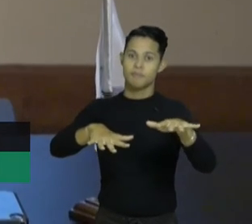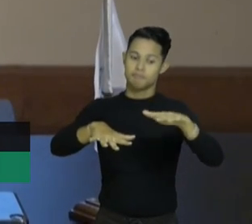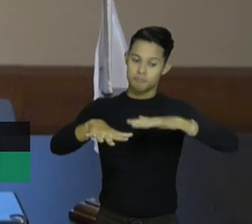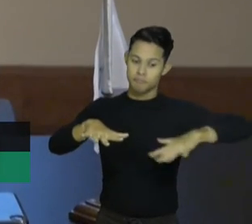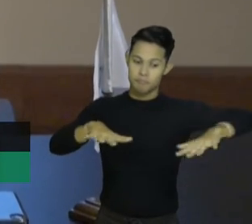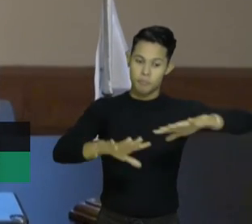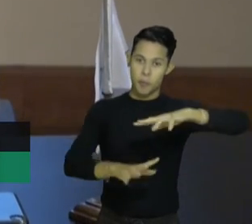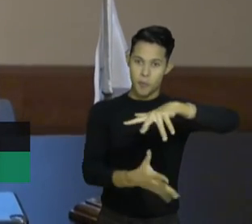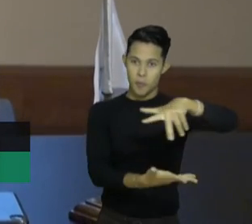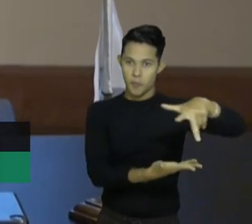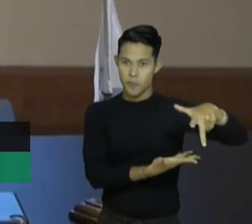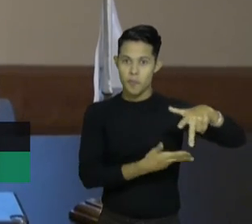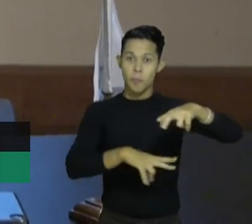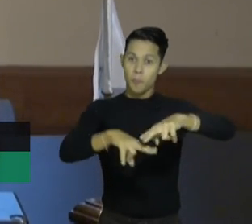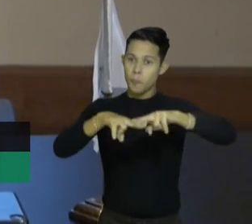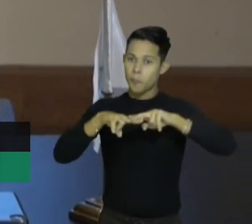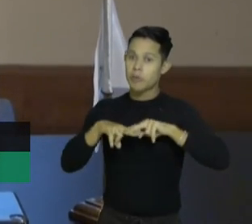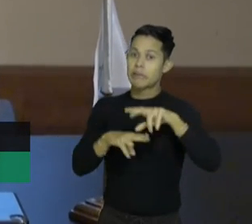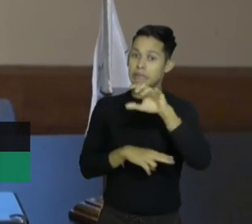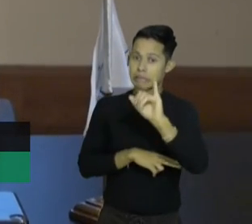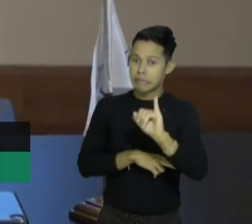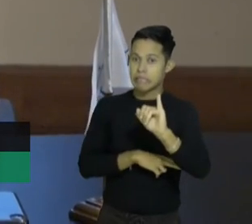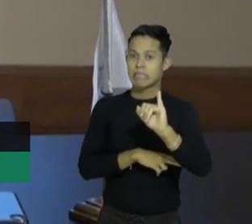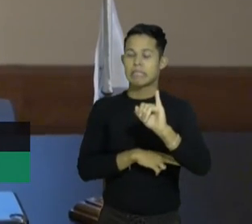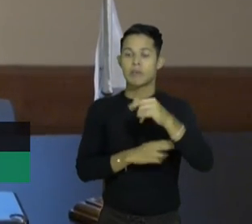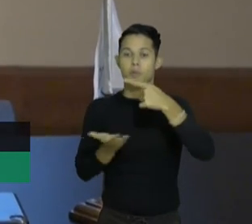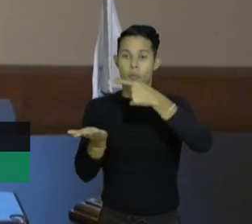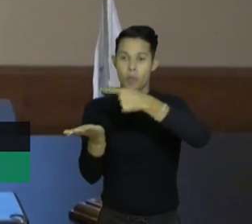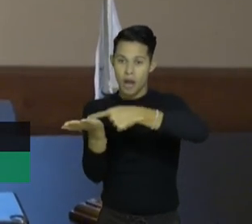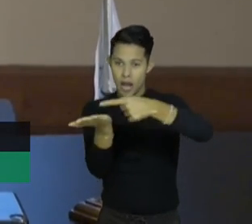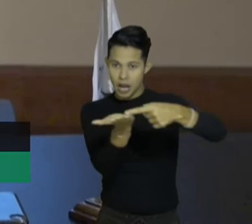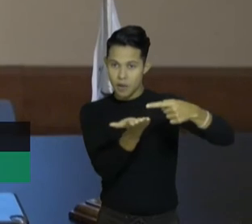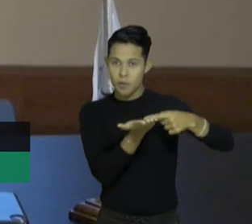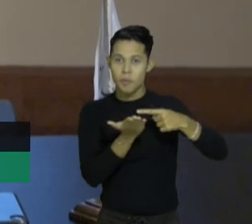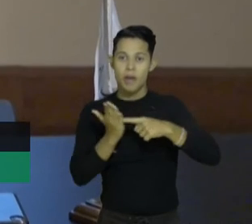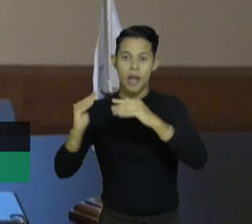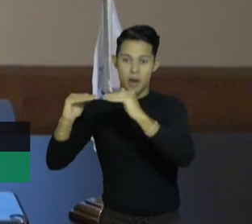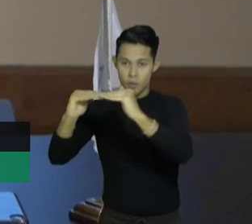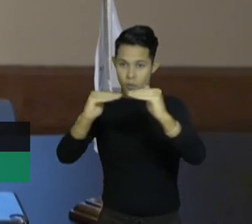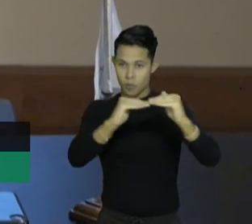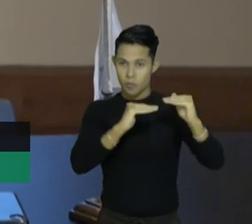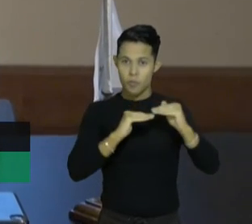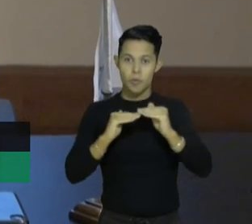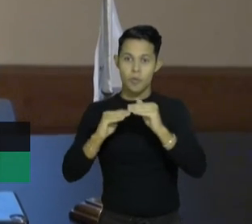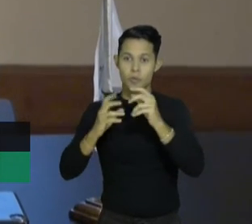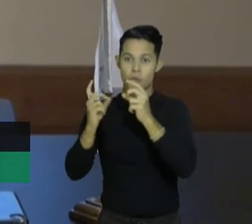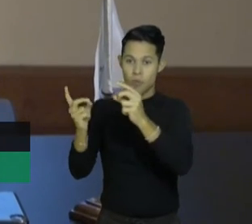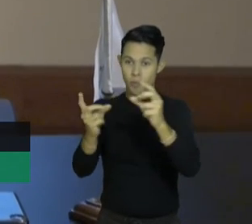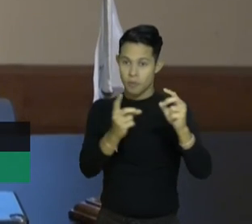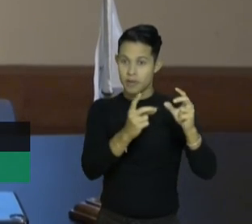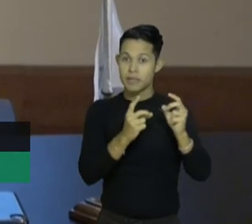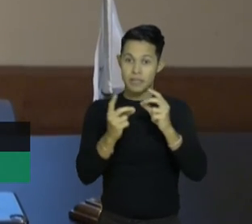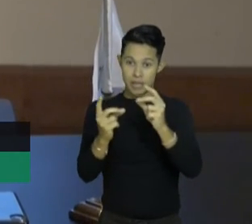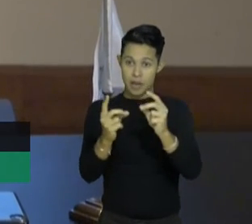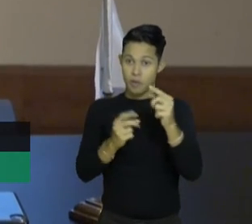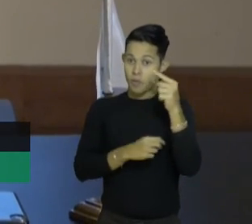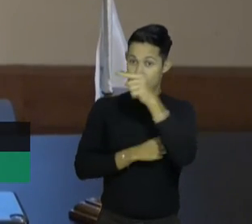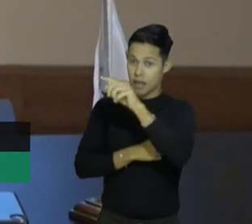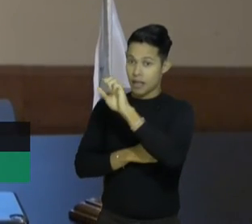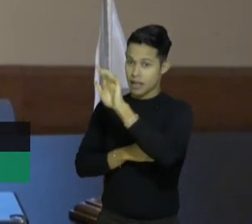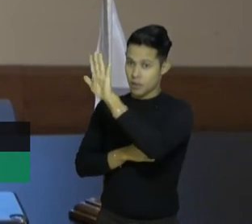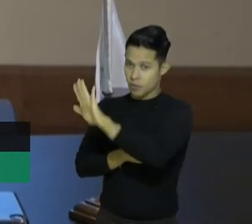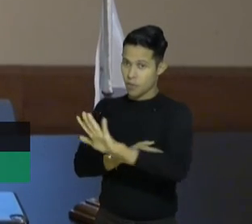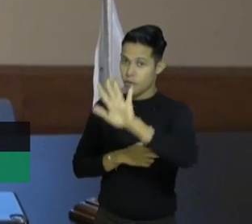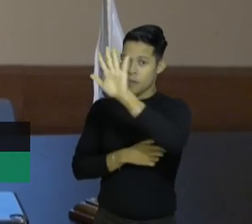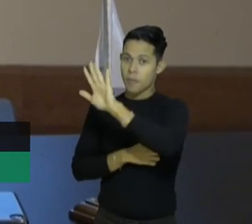estabelecer um acordo de relação comercial porque particularmente a Europa ela já fez tudo e um pouquinho